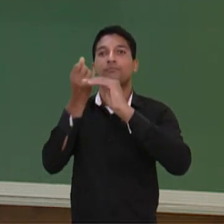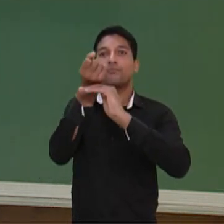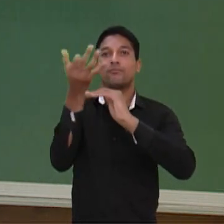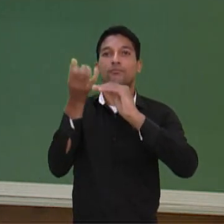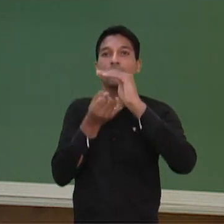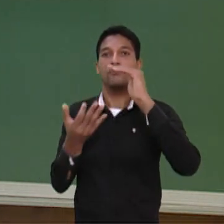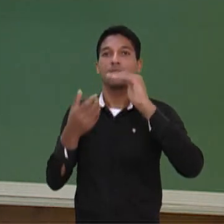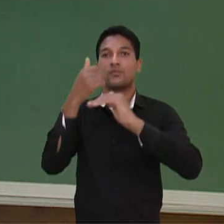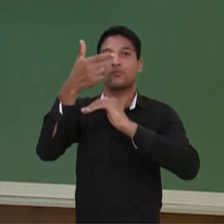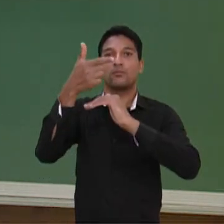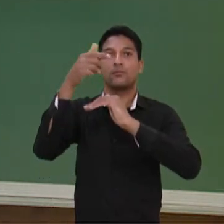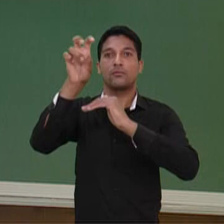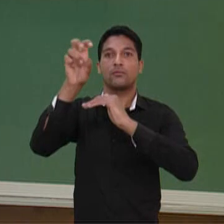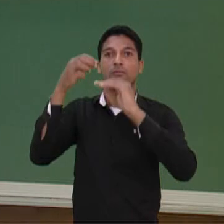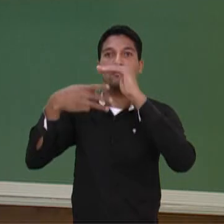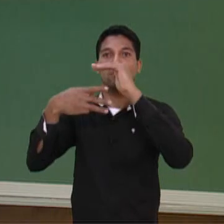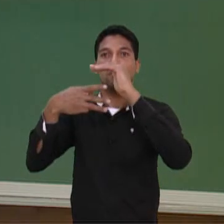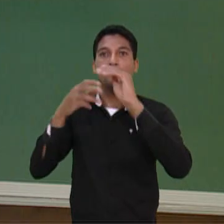terços. Certinho?